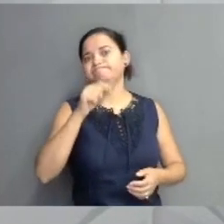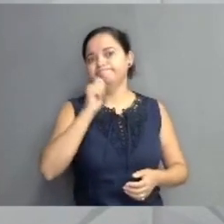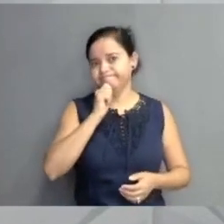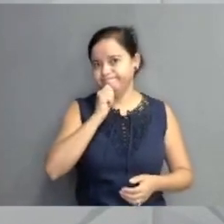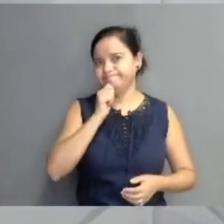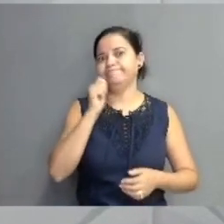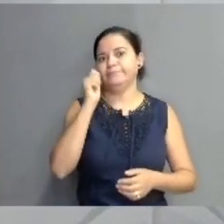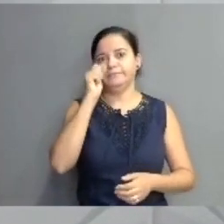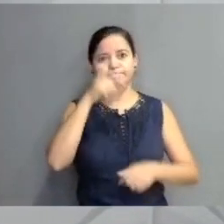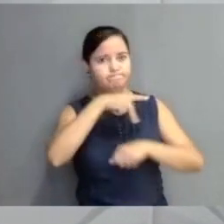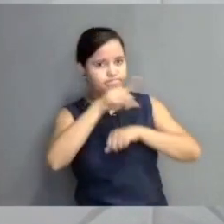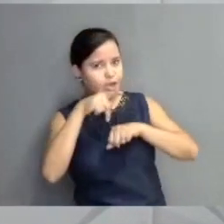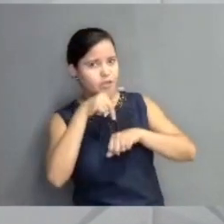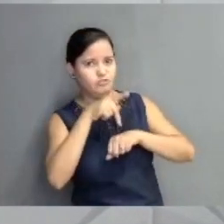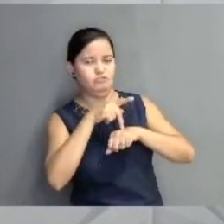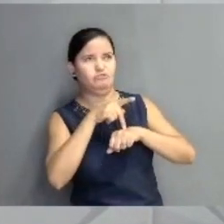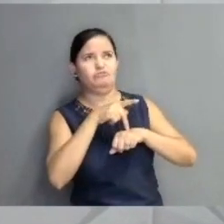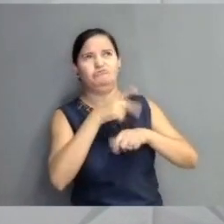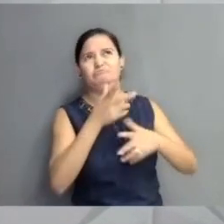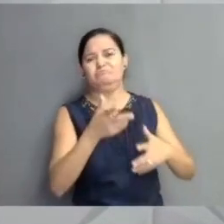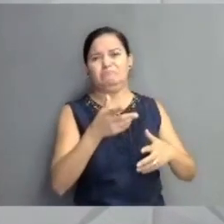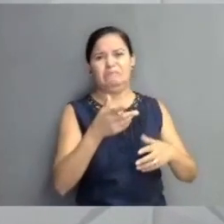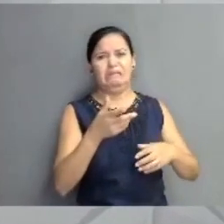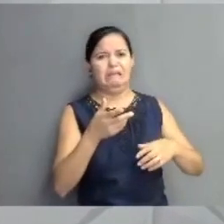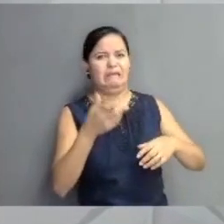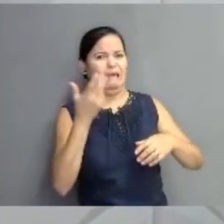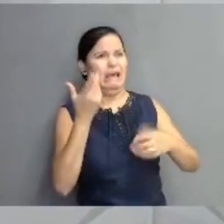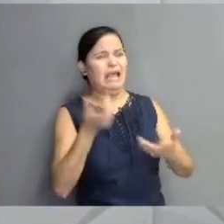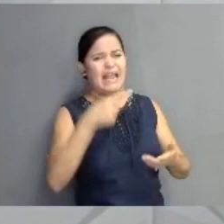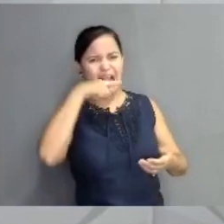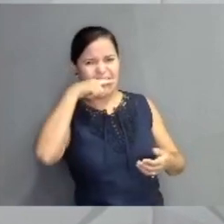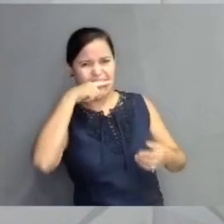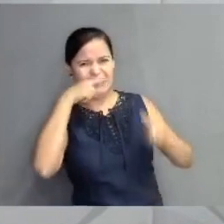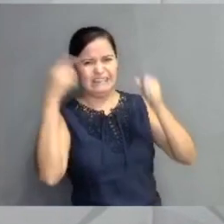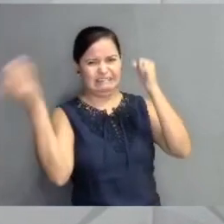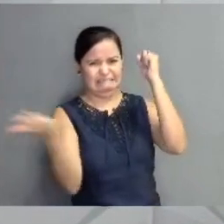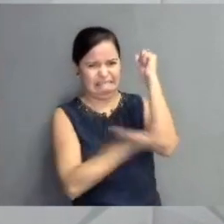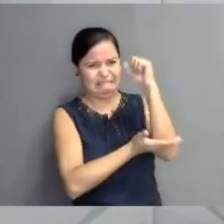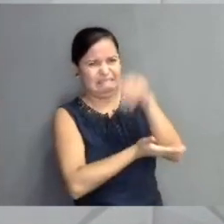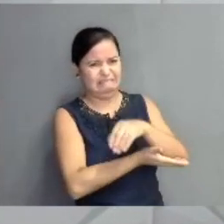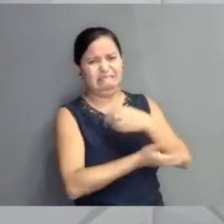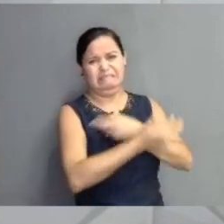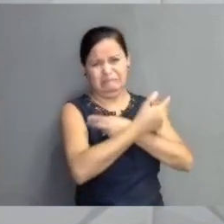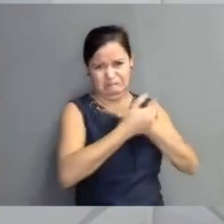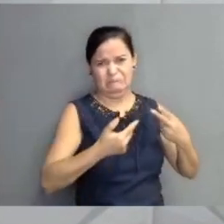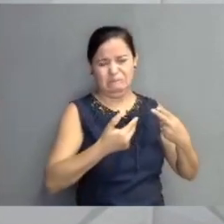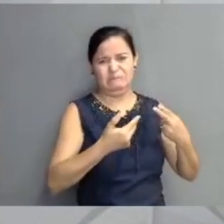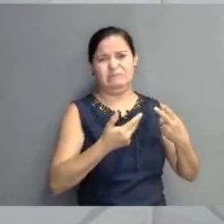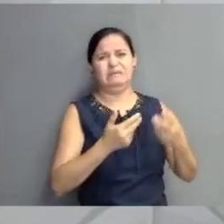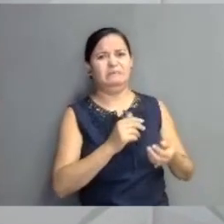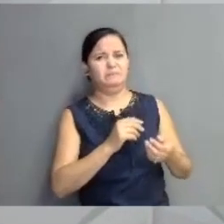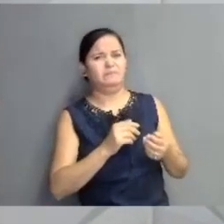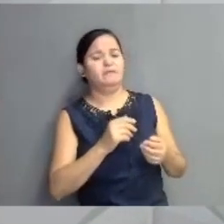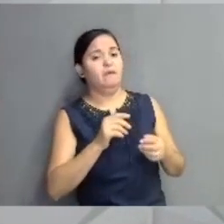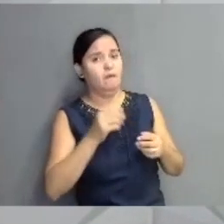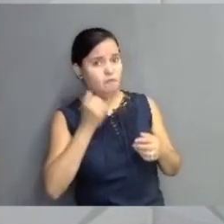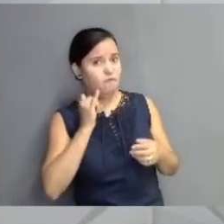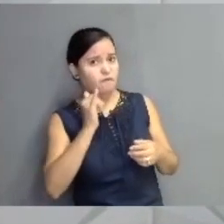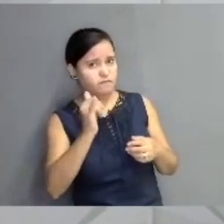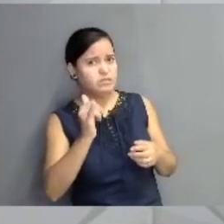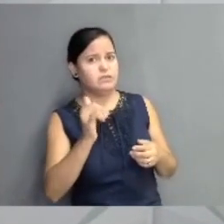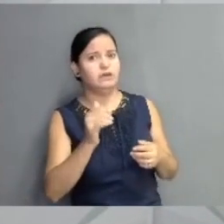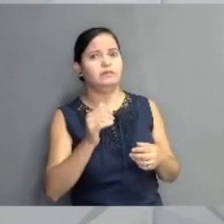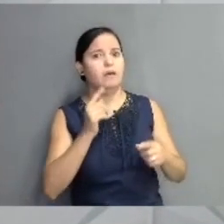trabalho em carvoarias, no corte de cana e etc. Reforçando mais uma vez, o que é proibido